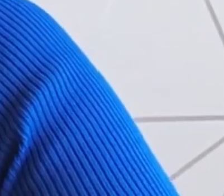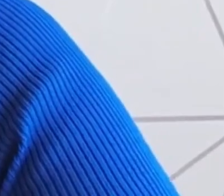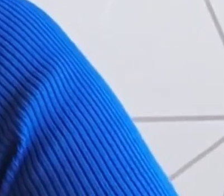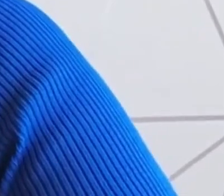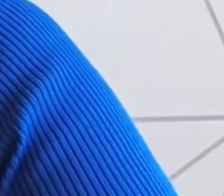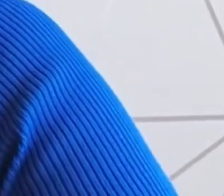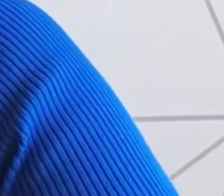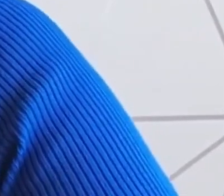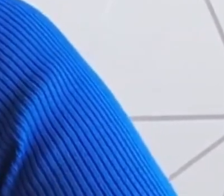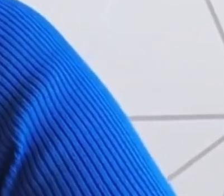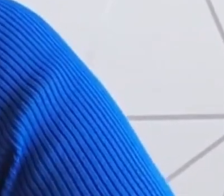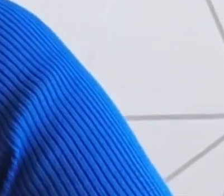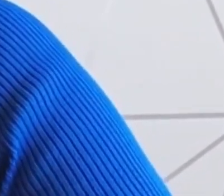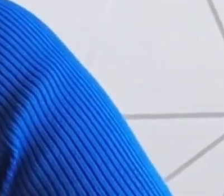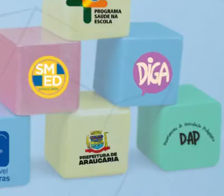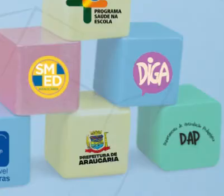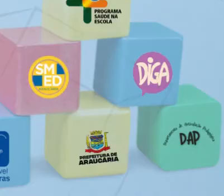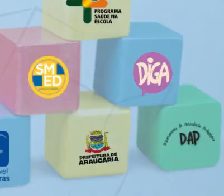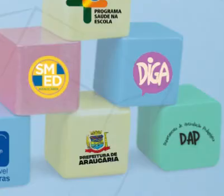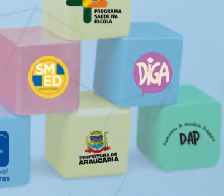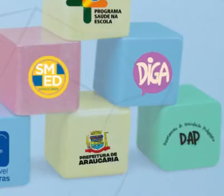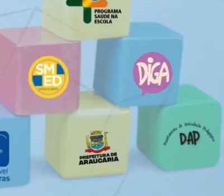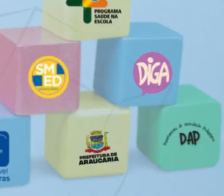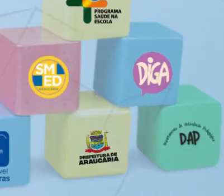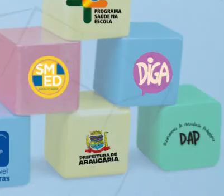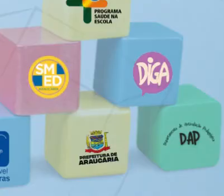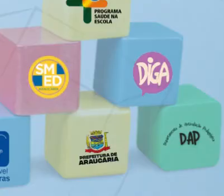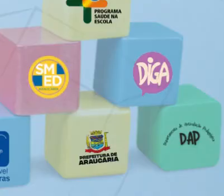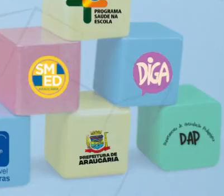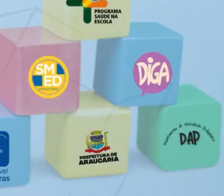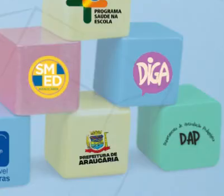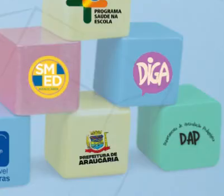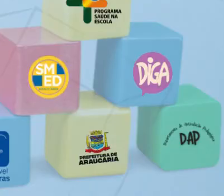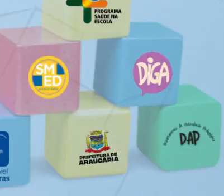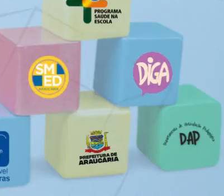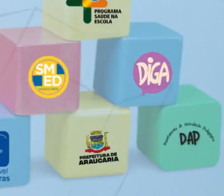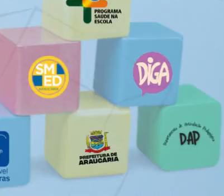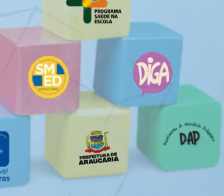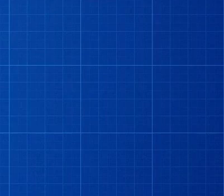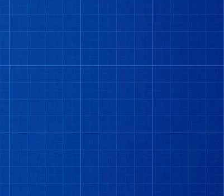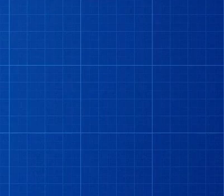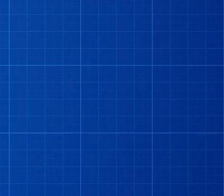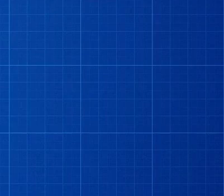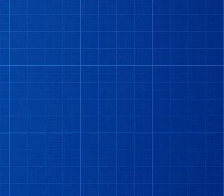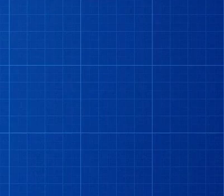PSE da escola. Obrigada. Obrigada e até a próxima, pessoal!